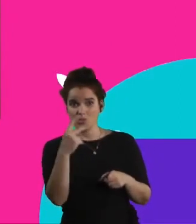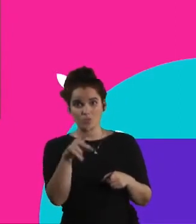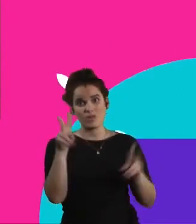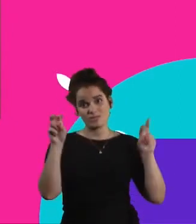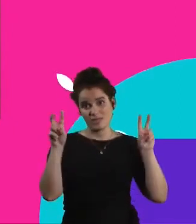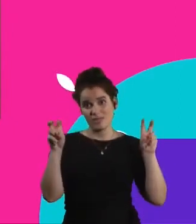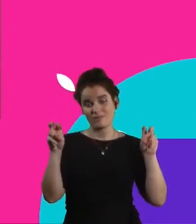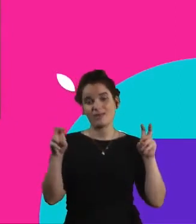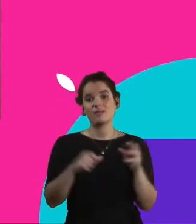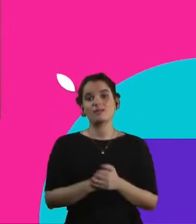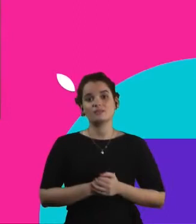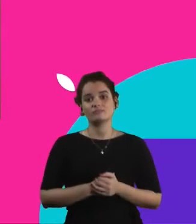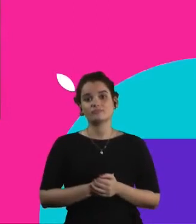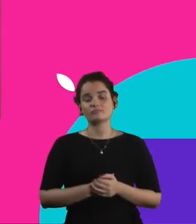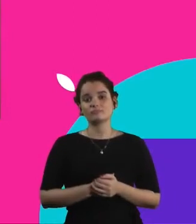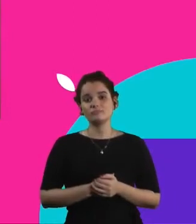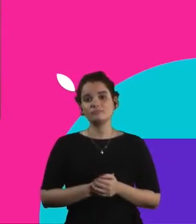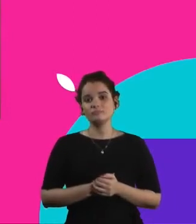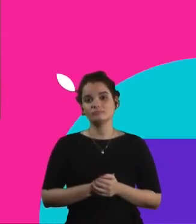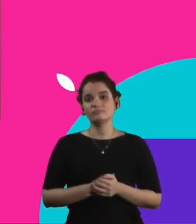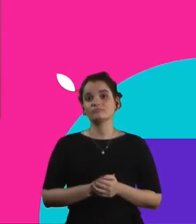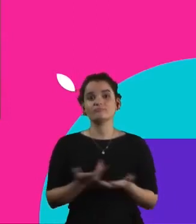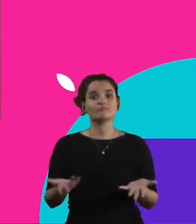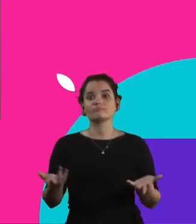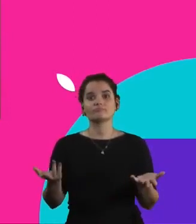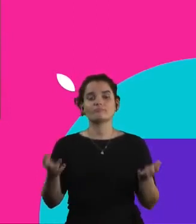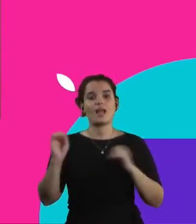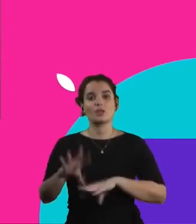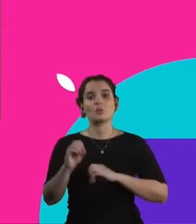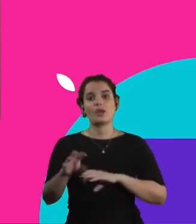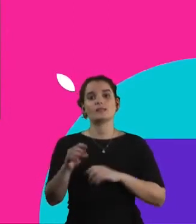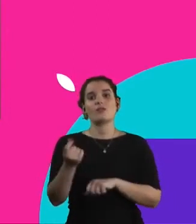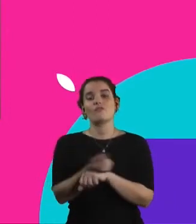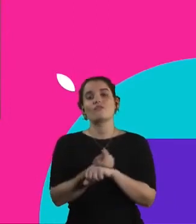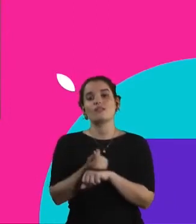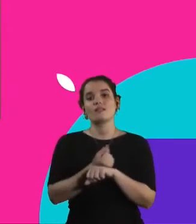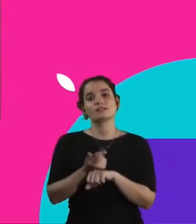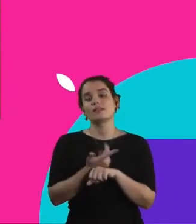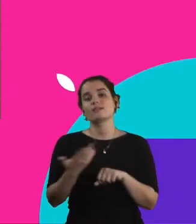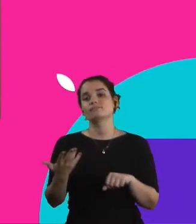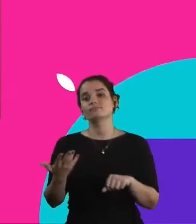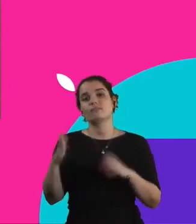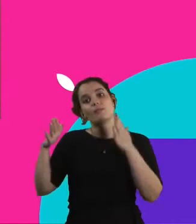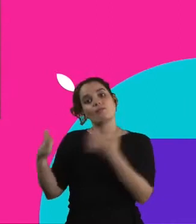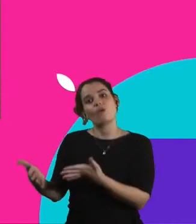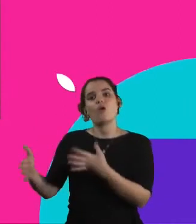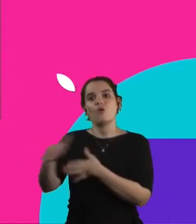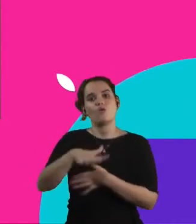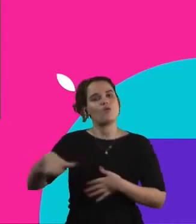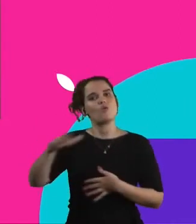tema e de que forma que a gente pode, de fato, trazer essa educação financeira para este público de